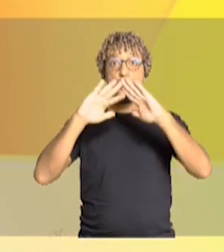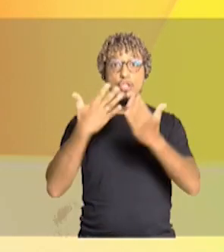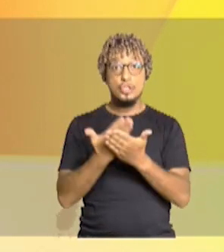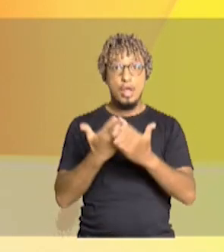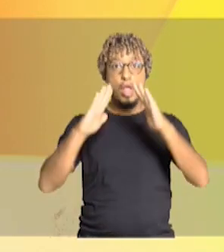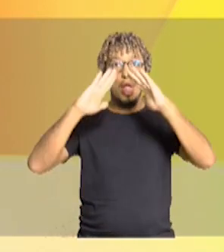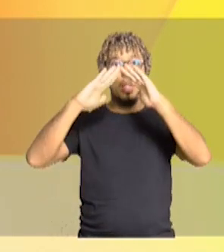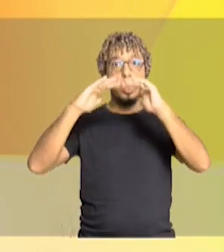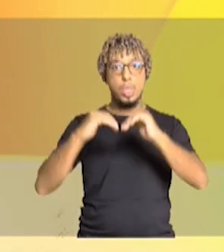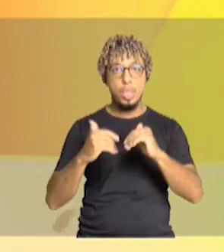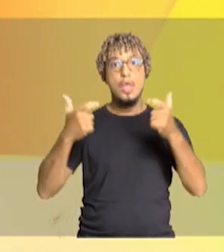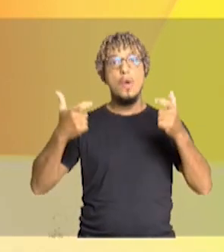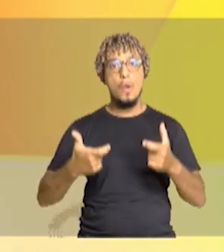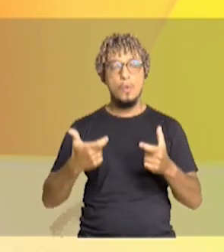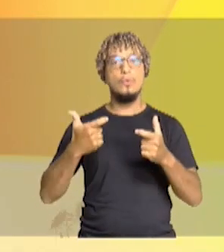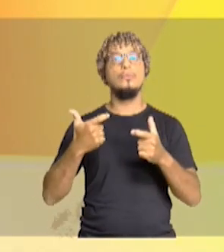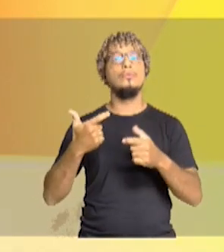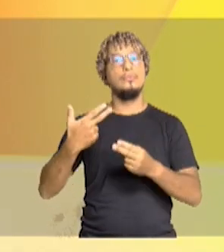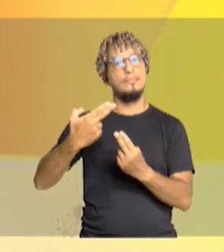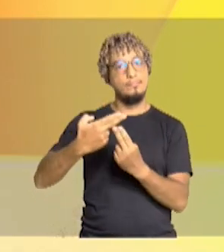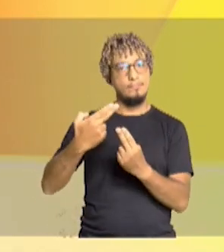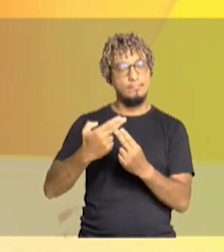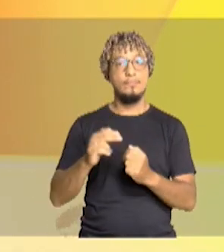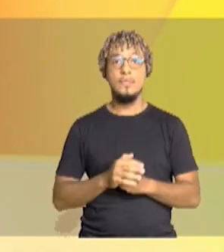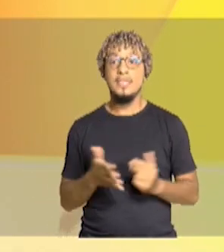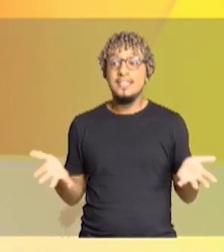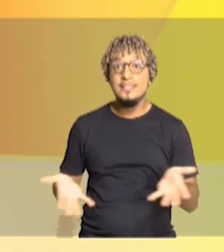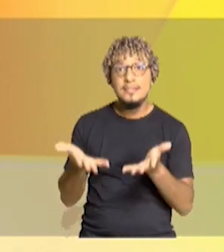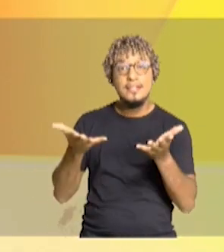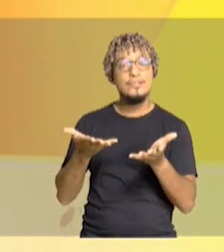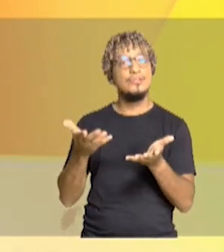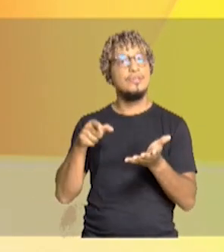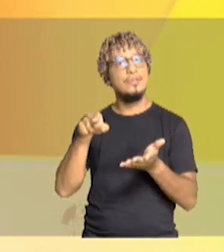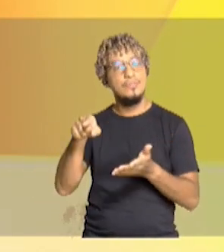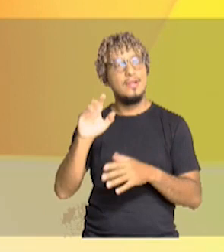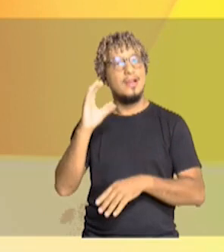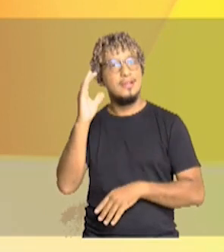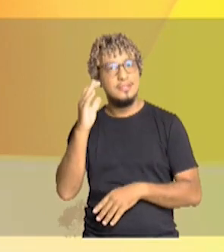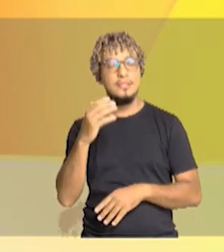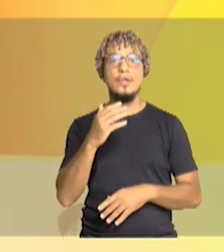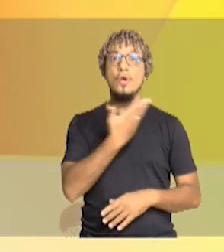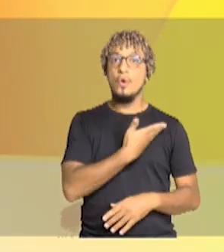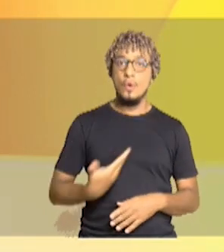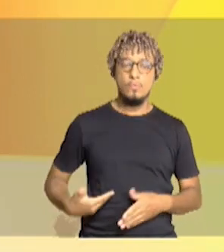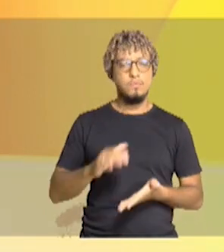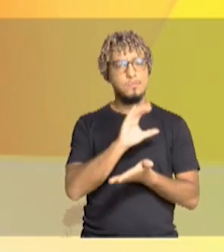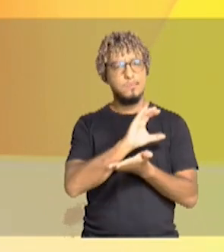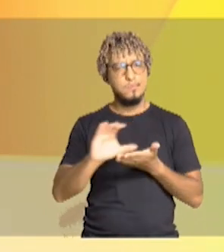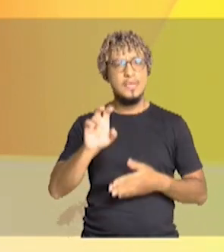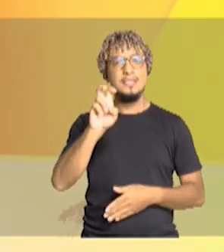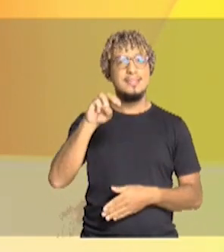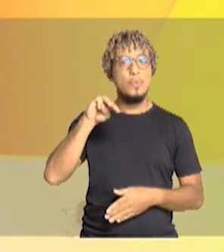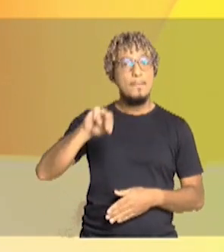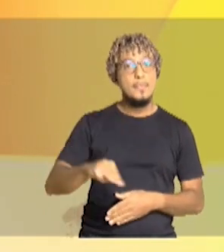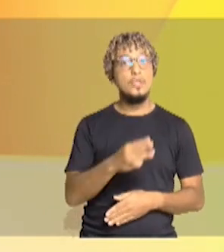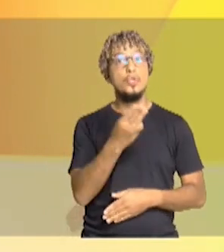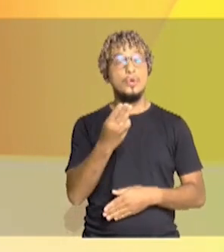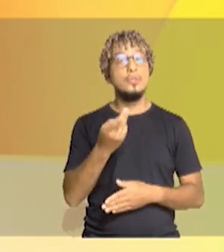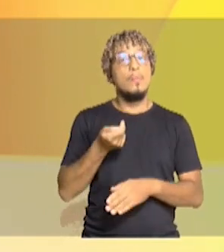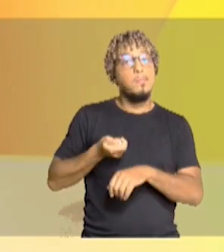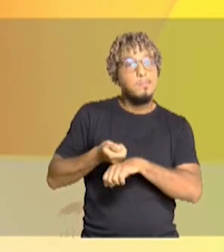escola desaba em Timon incentivo à Ciência governo do estado direciona mais de 5 milhões em bolsas para